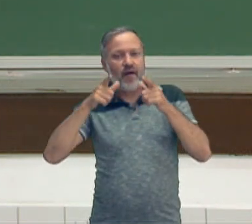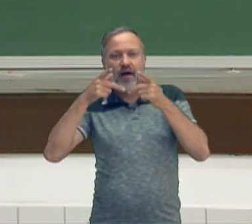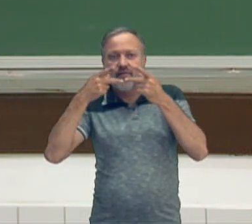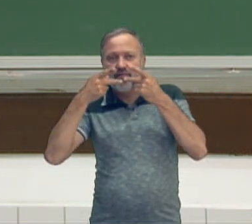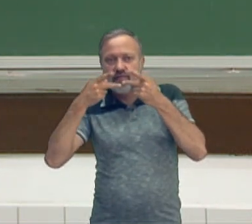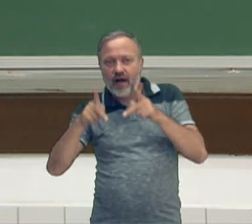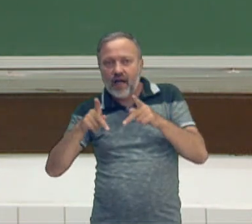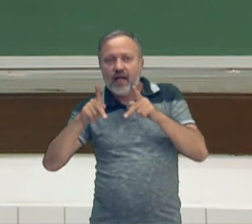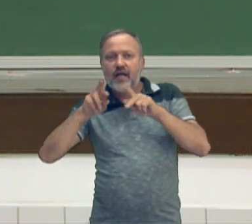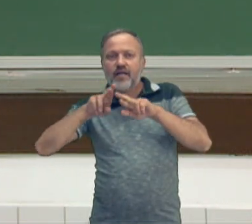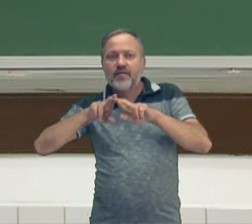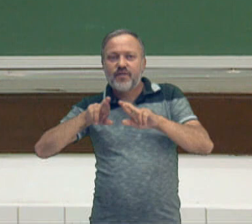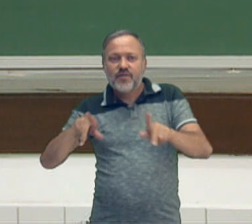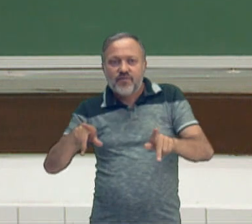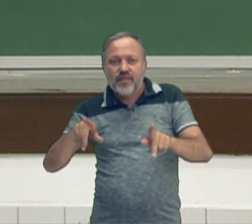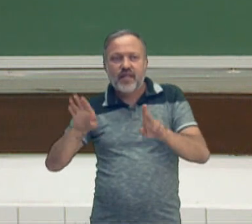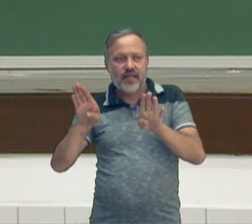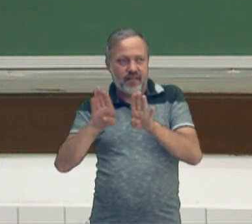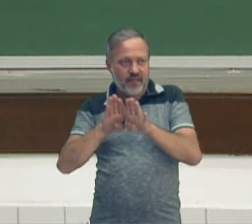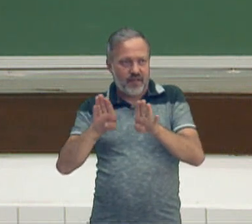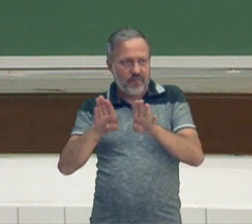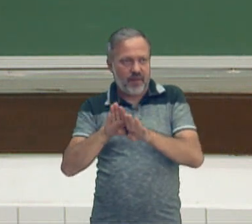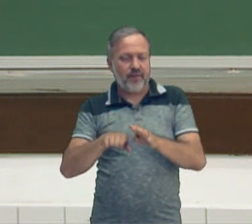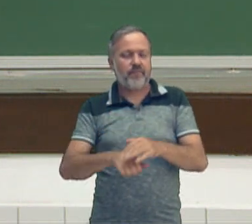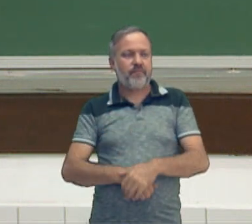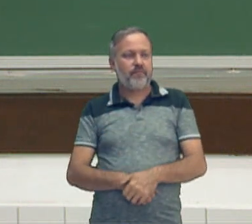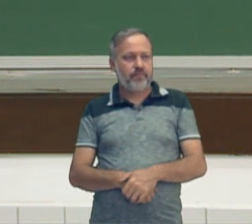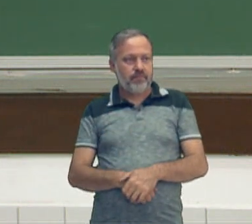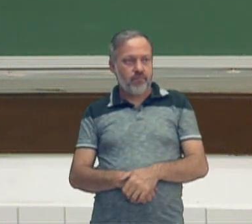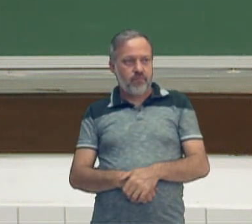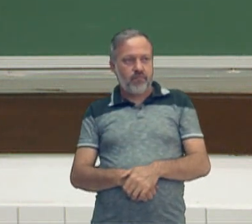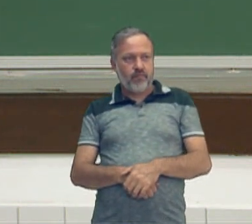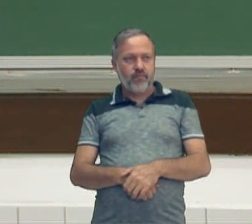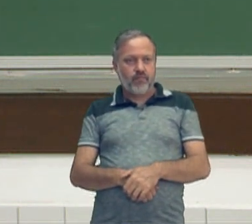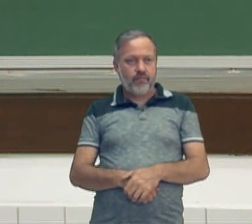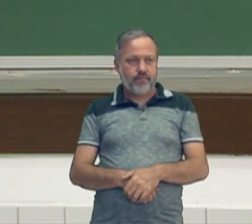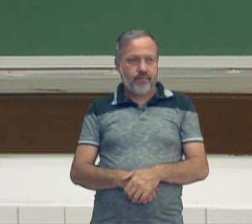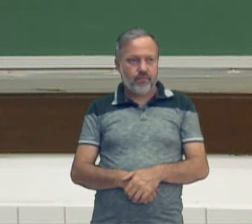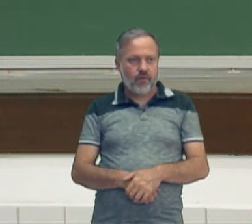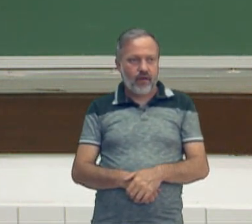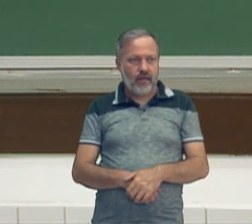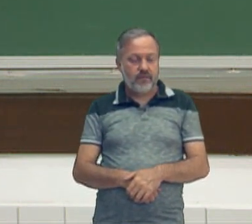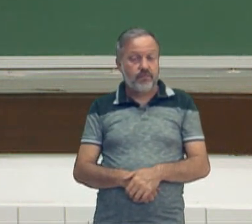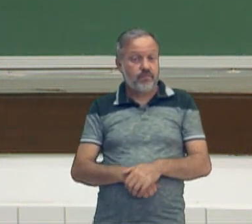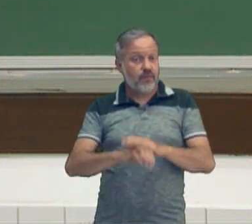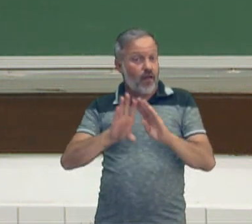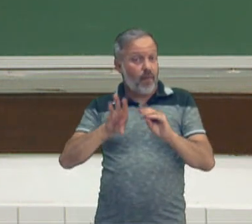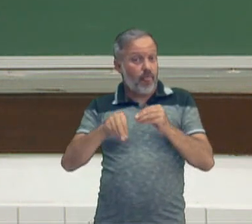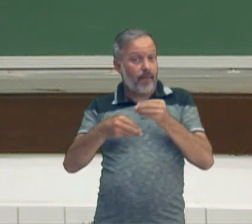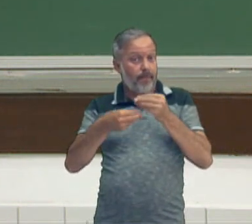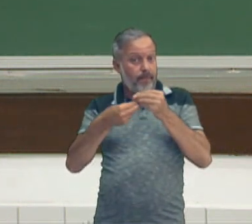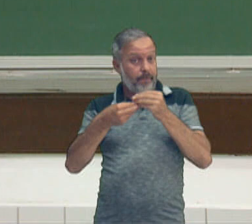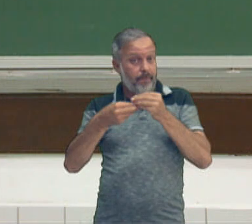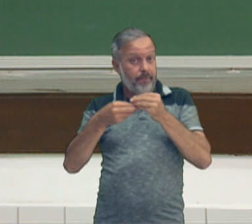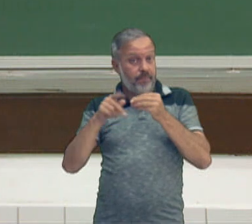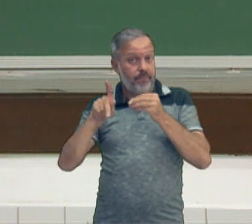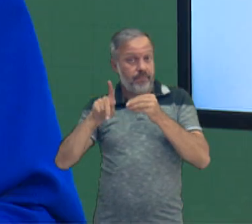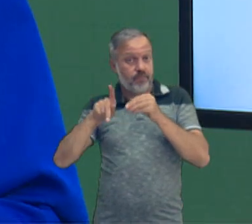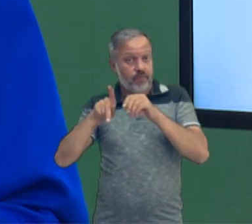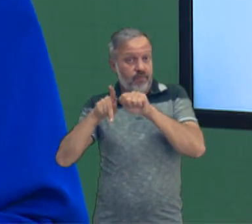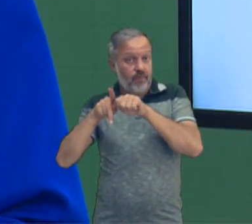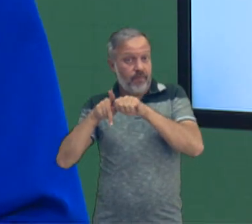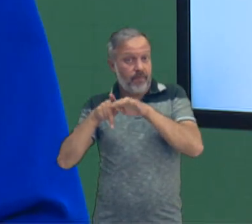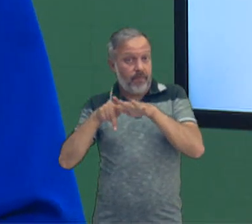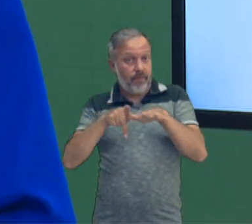assim sucessivamente. Tá? Muito bem. Dentro dessa perspectiva de migração, a gente